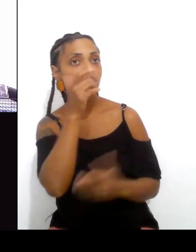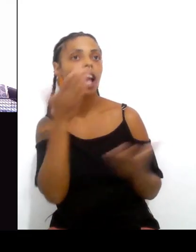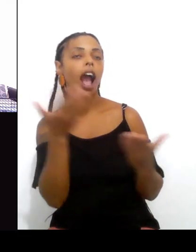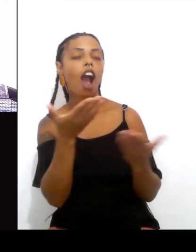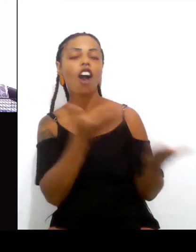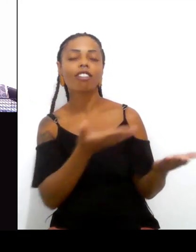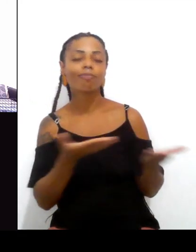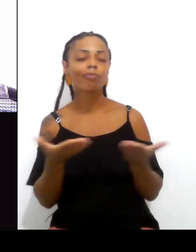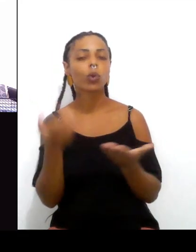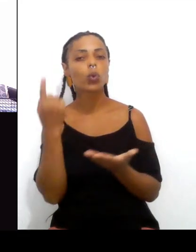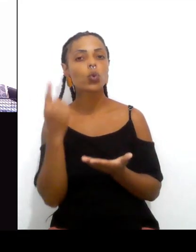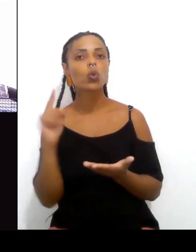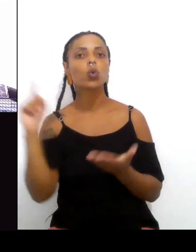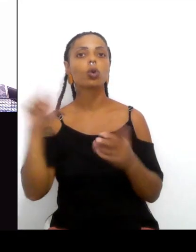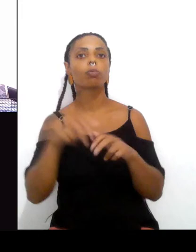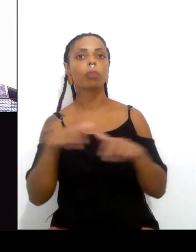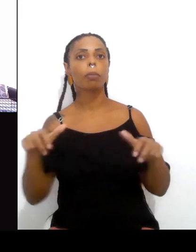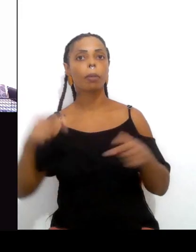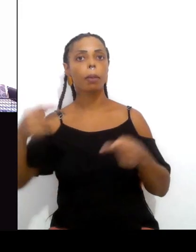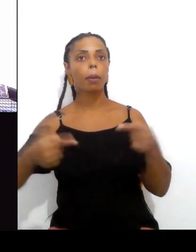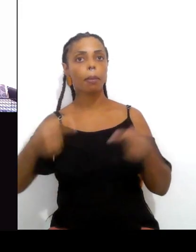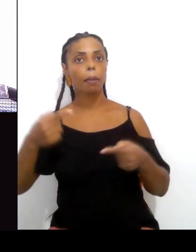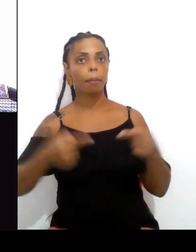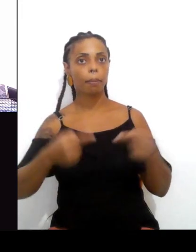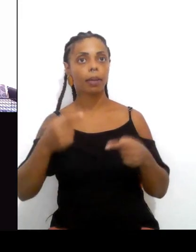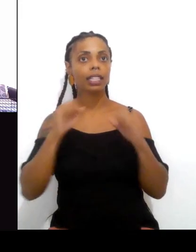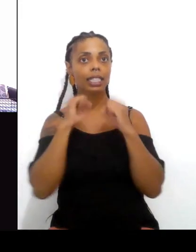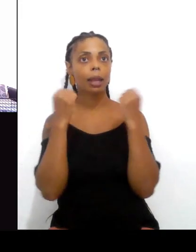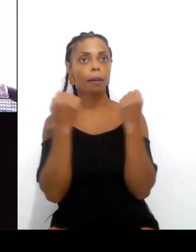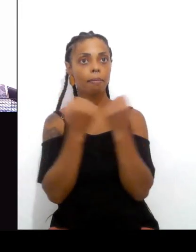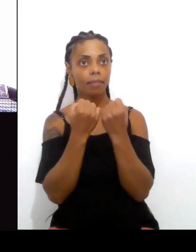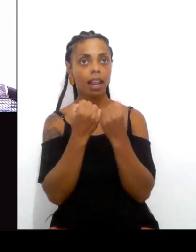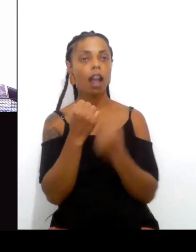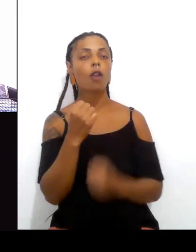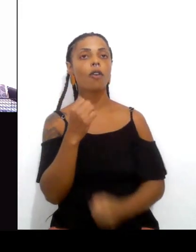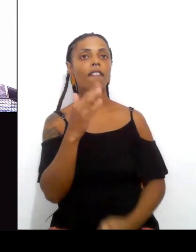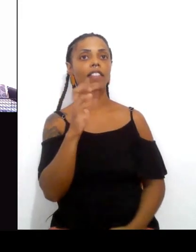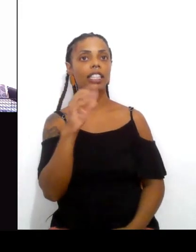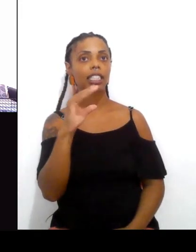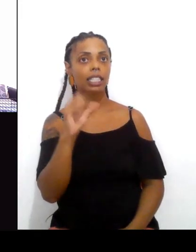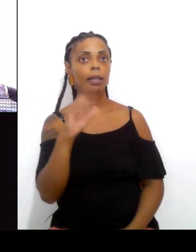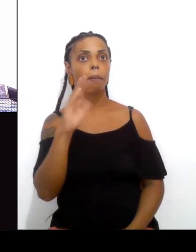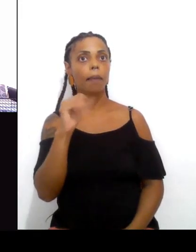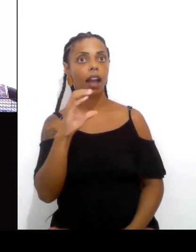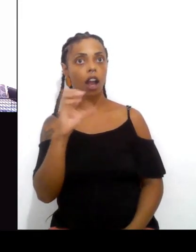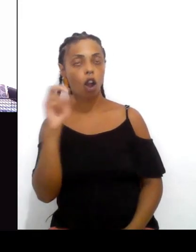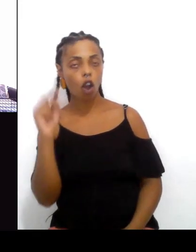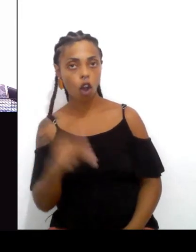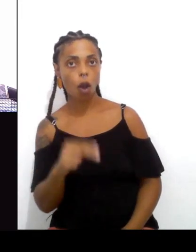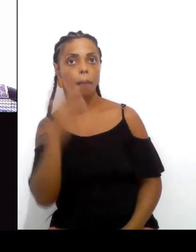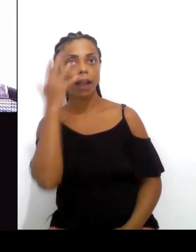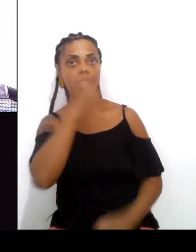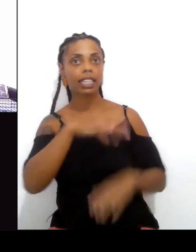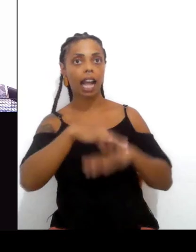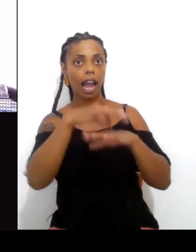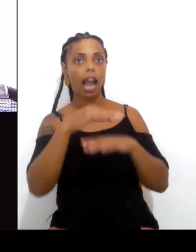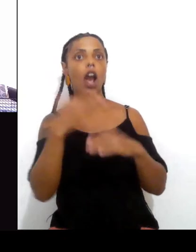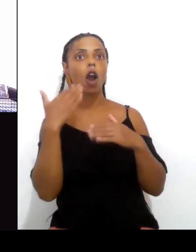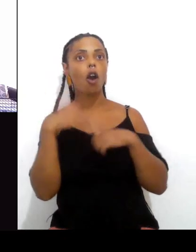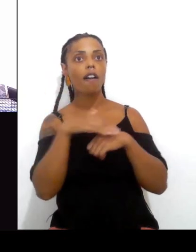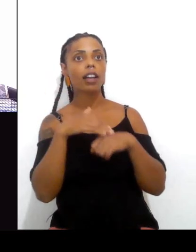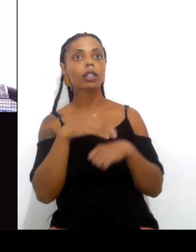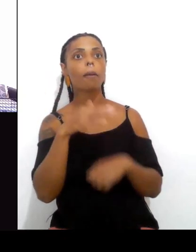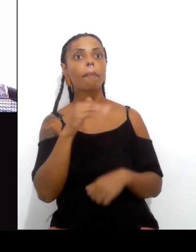a última mesa do seminário Francis Bacon a beleza da Carne uma conversa com o Michael PPA mediada pela minha colega